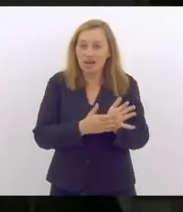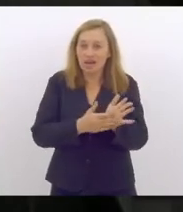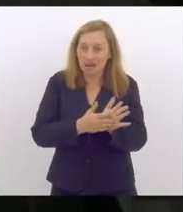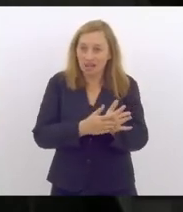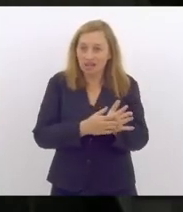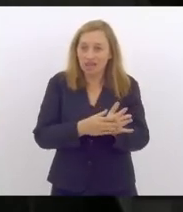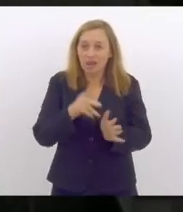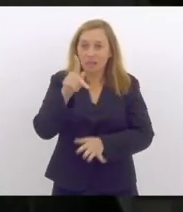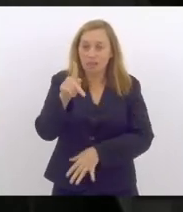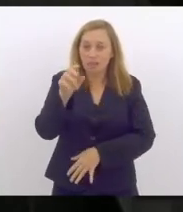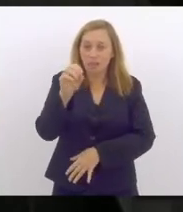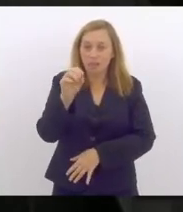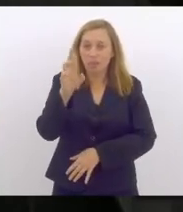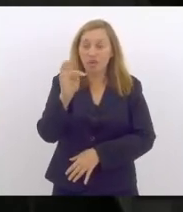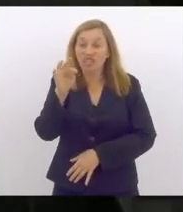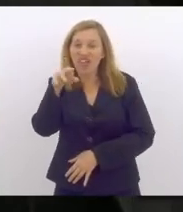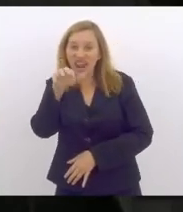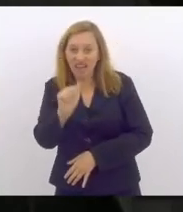da Portela.